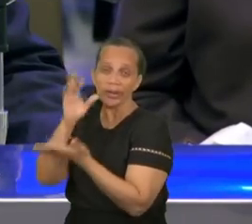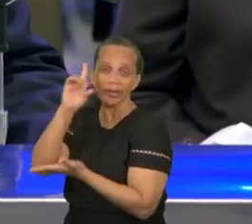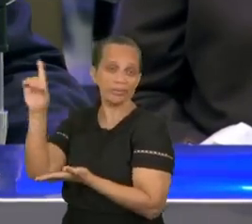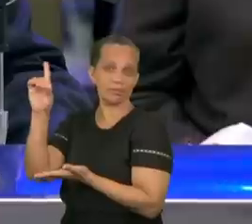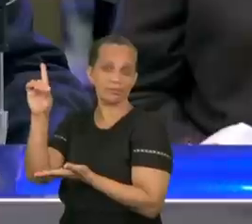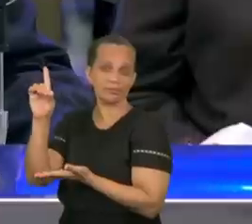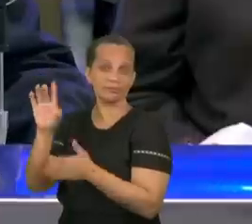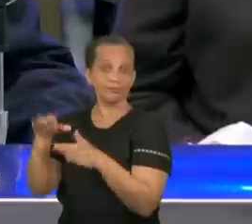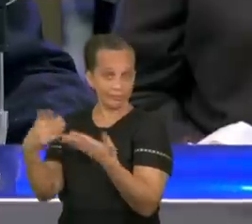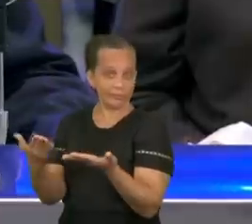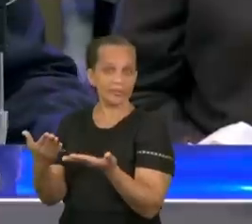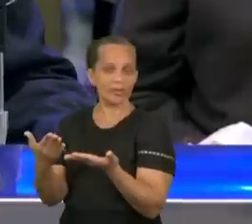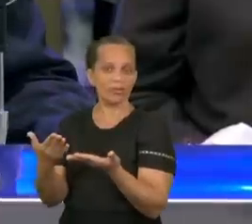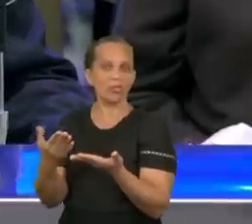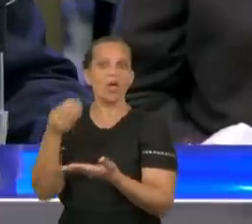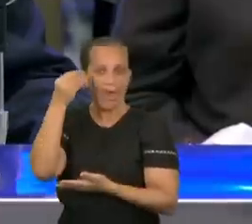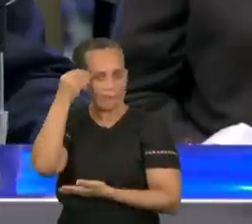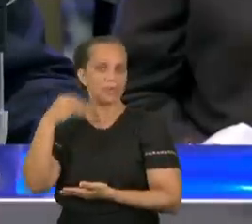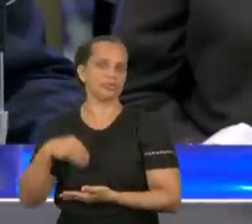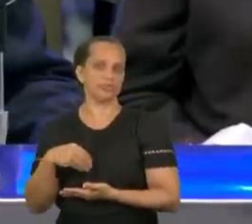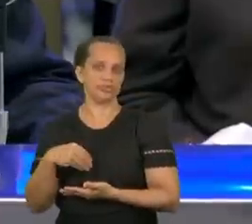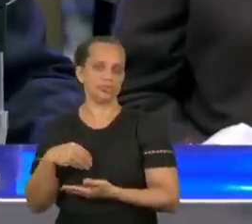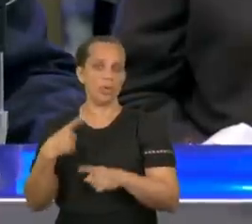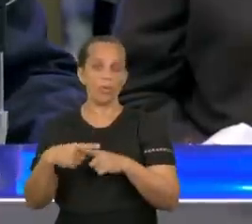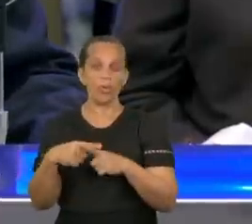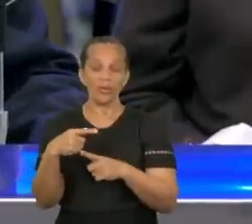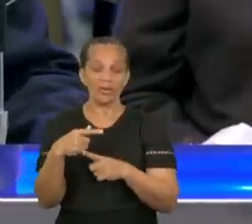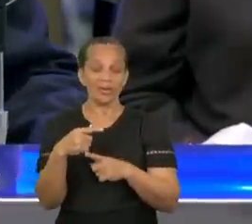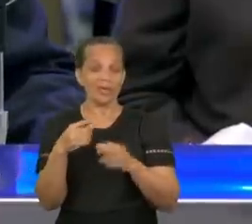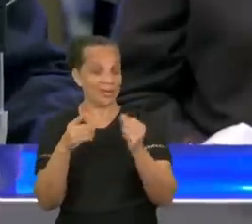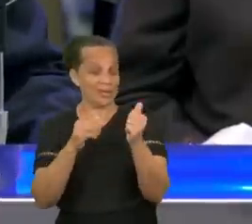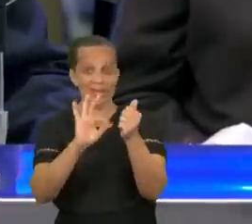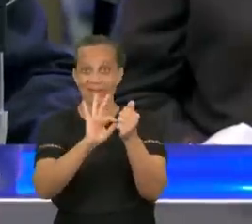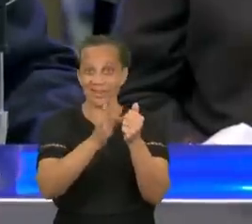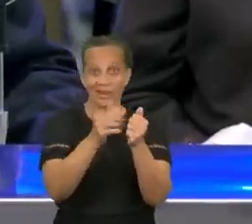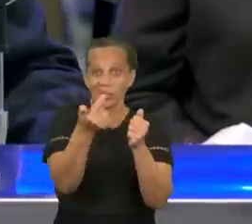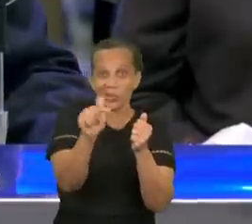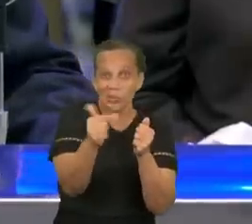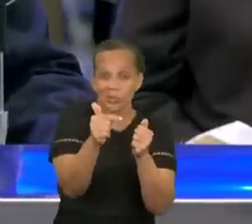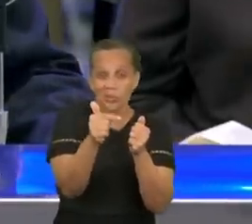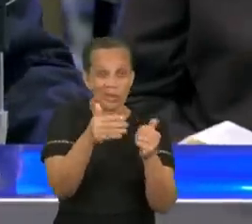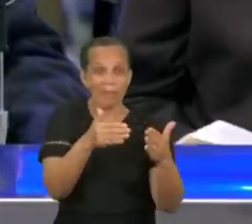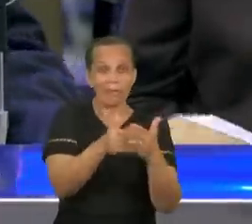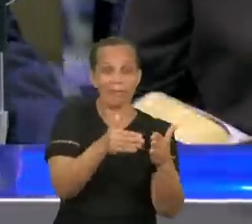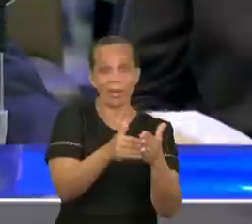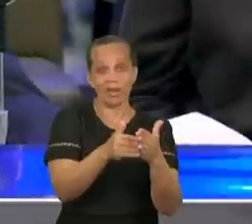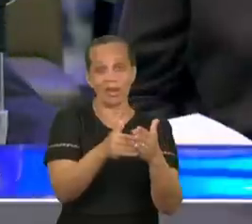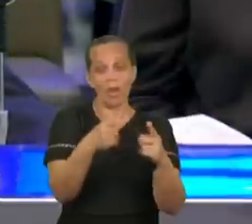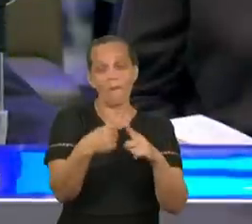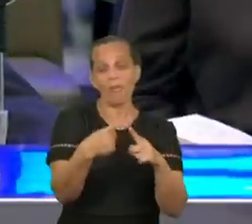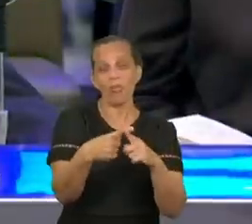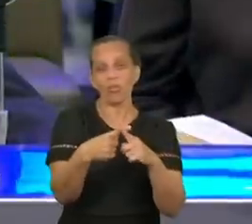e isso traz muito prejuízo pois sem limites eles não aprendem a separar O precioso